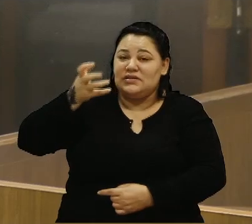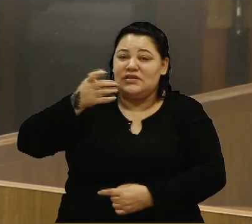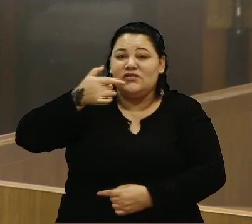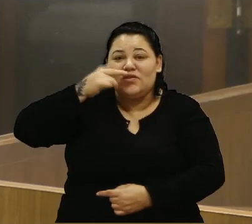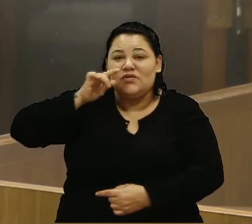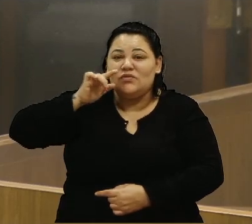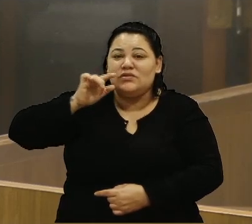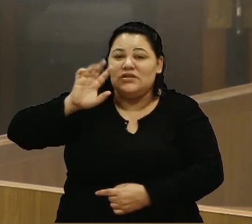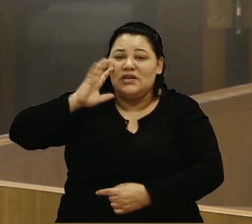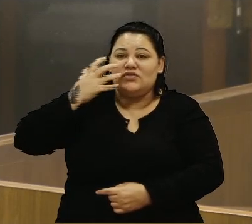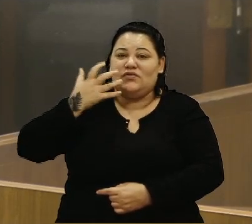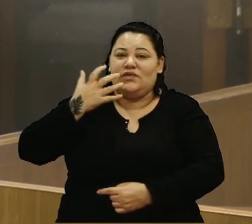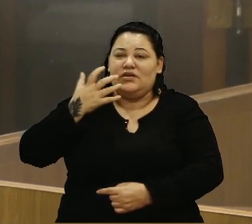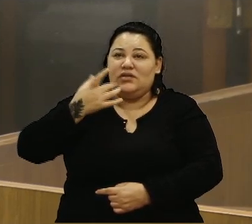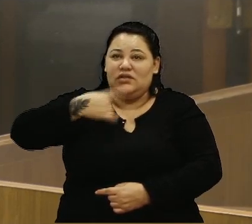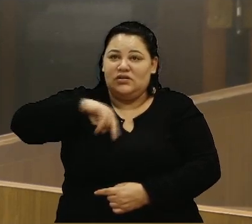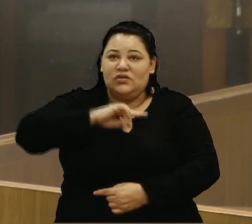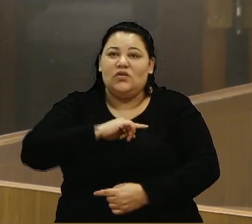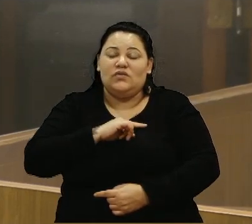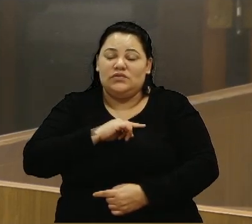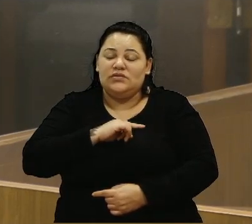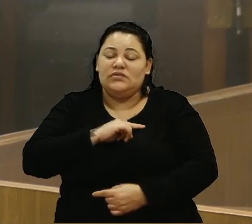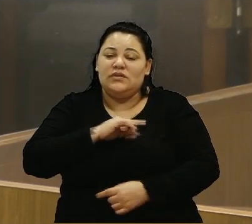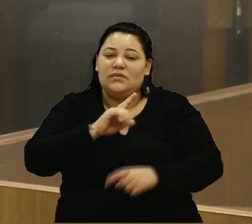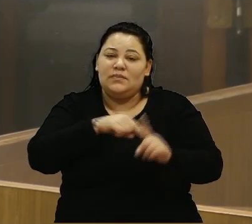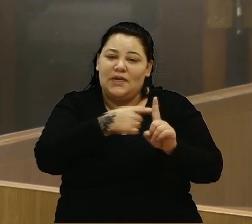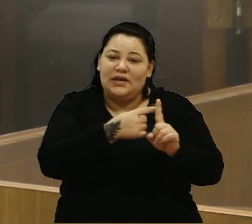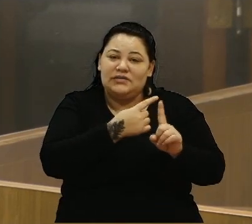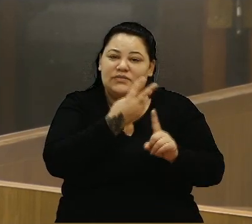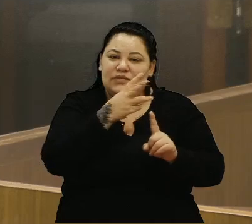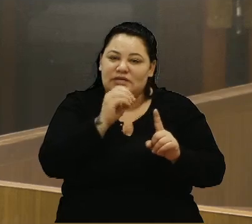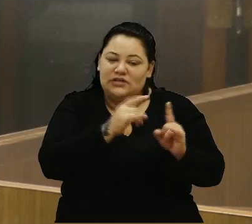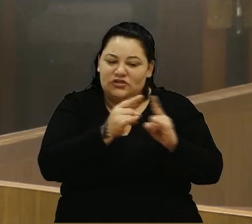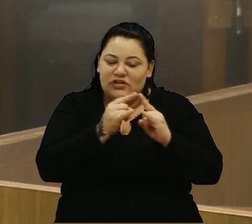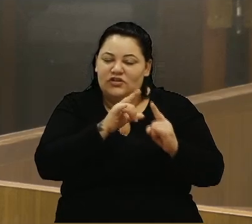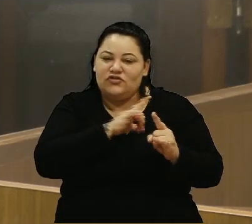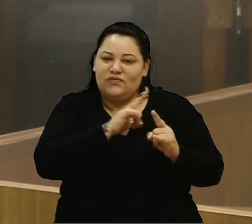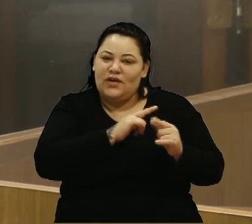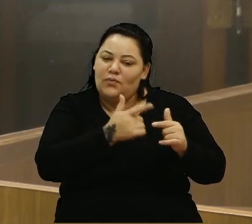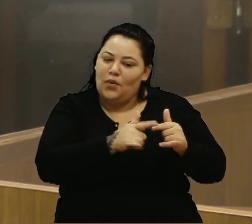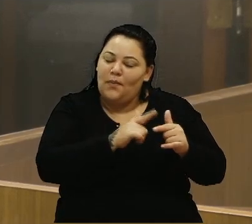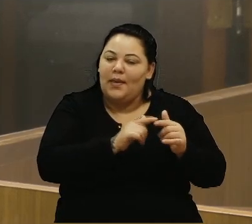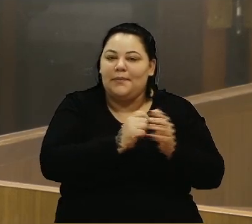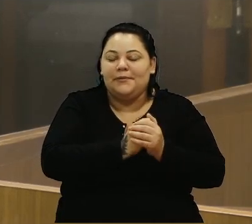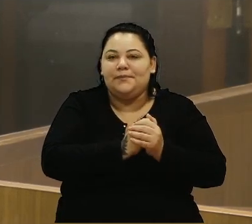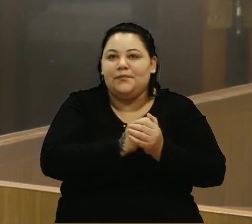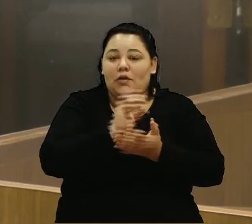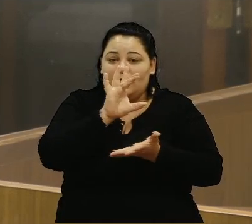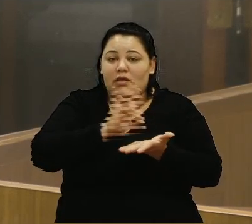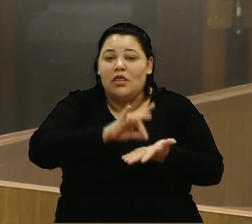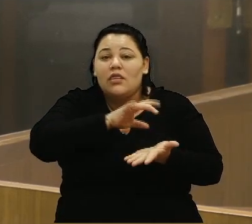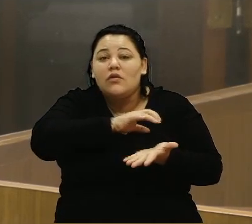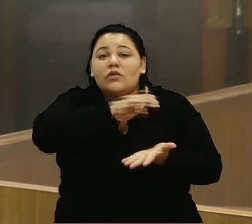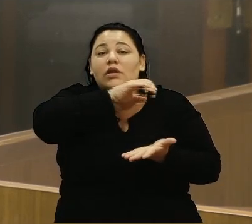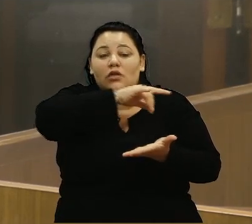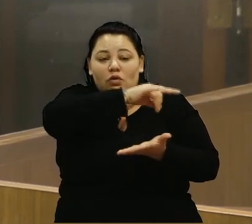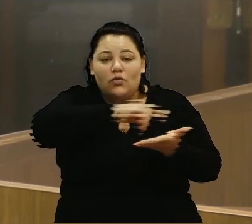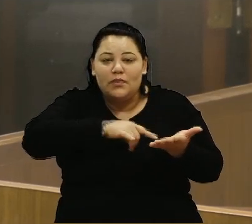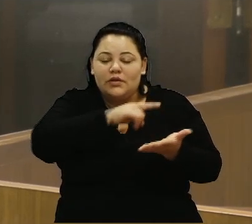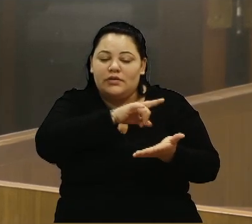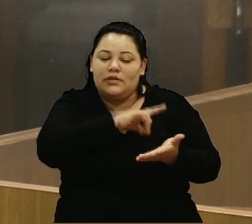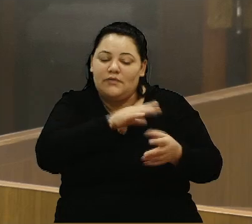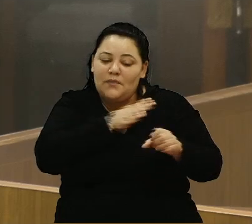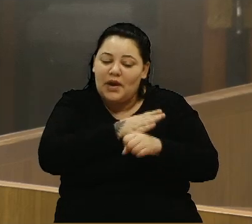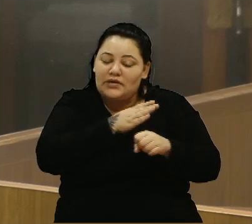E não só nós, mais umas 30 entidades que ficaram com o mesmo problema. A regularização fundiária, participação muito expressiva